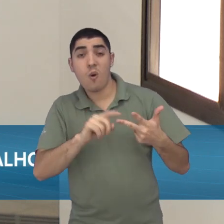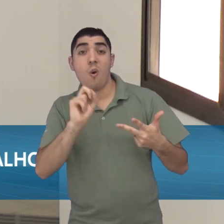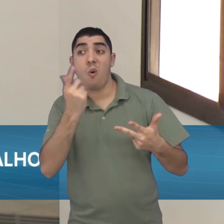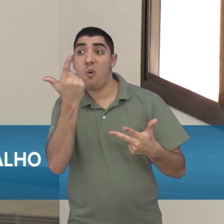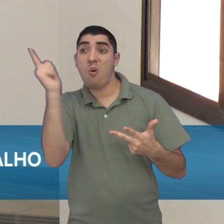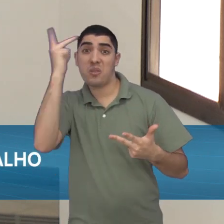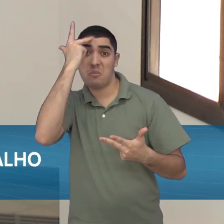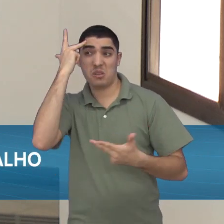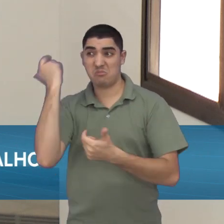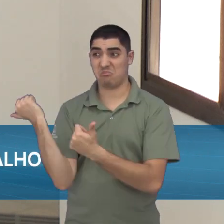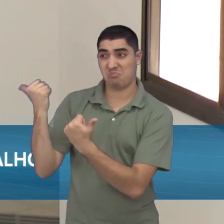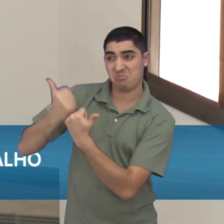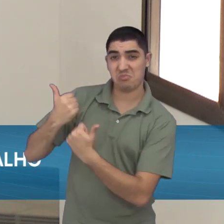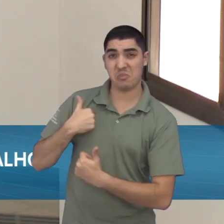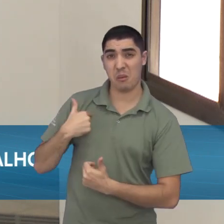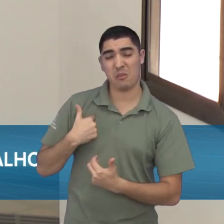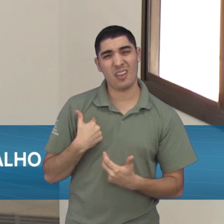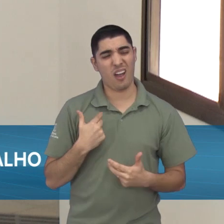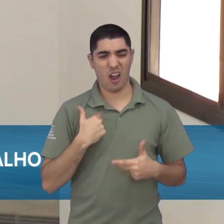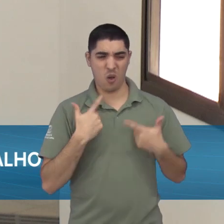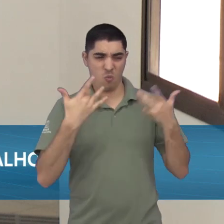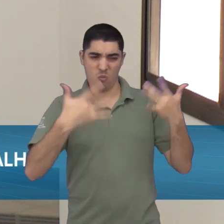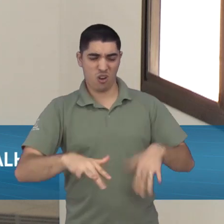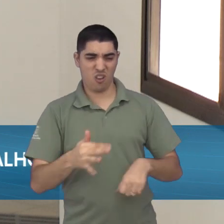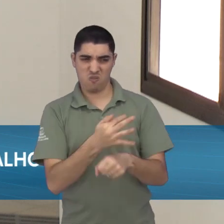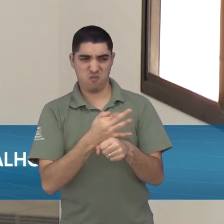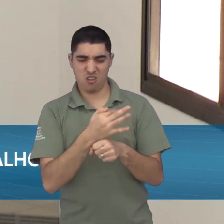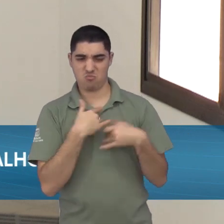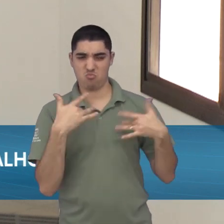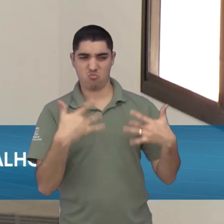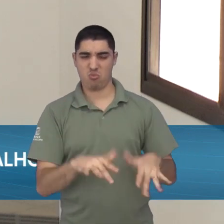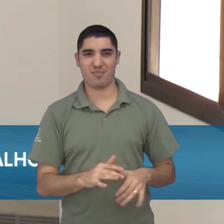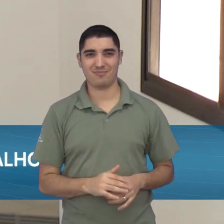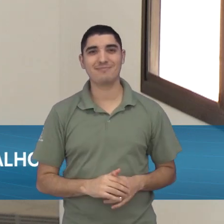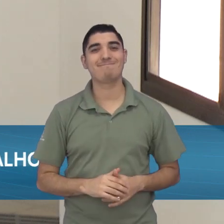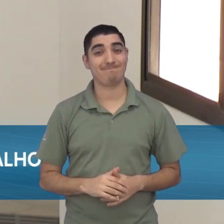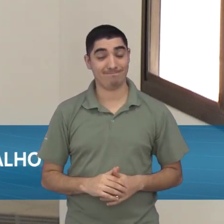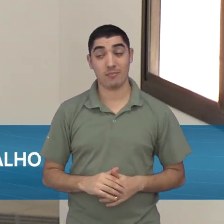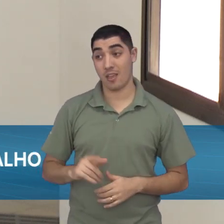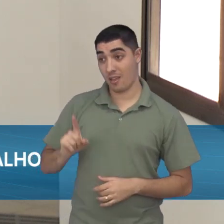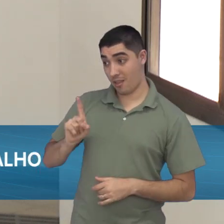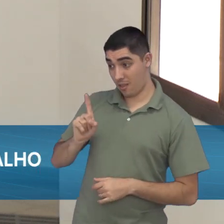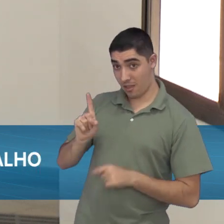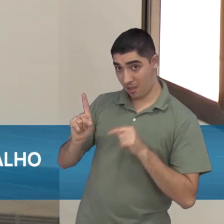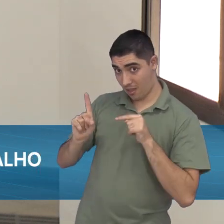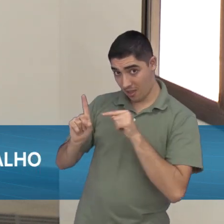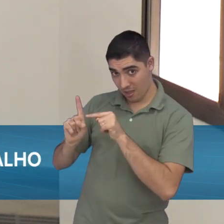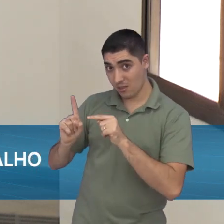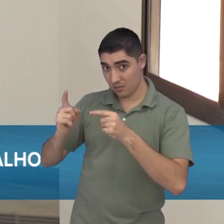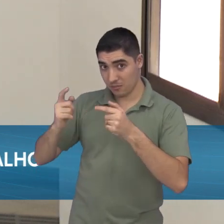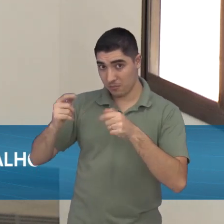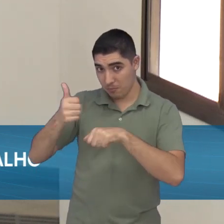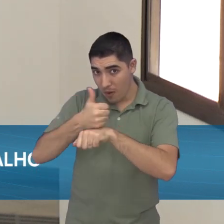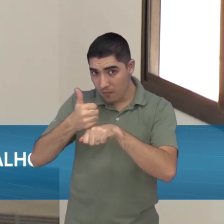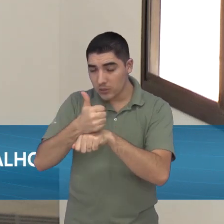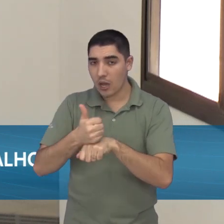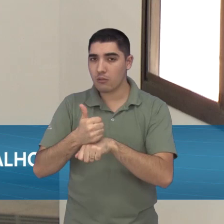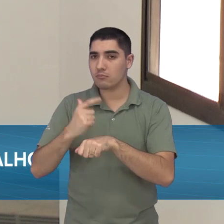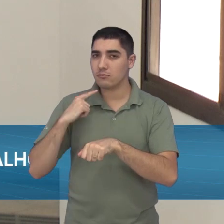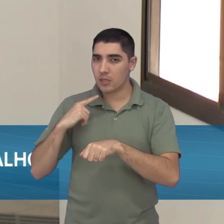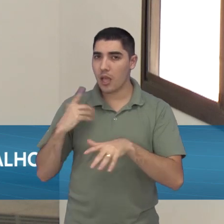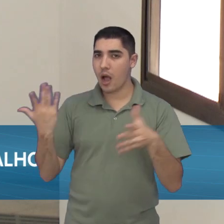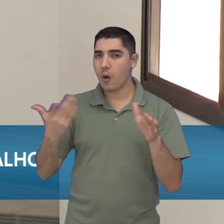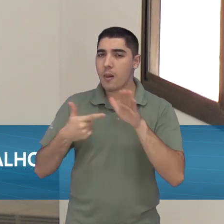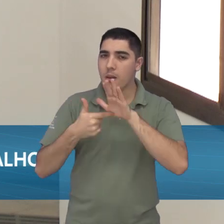pessoas acabam, por isso, não tirando essas férias. E aí, esses especialistas costumam dar dicas que são algumas que vocês